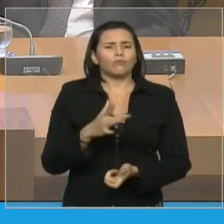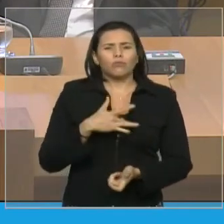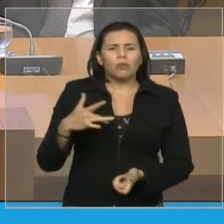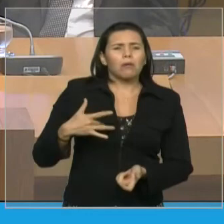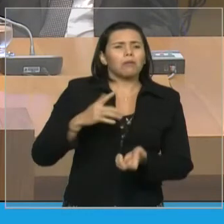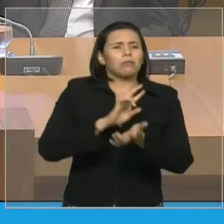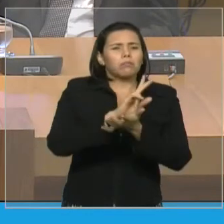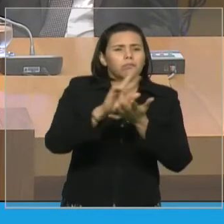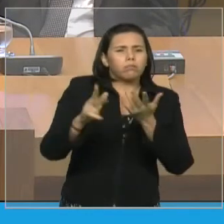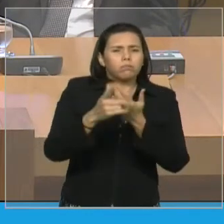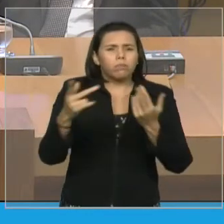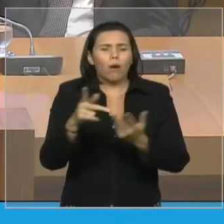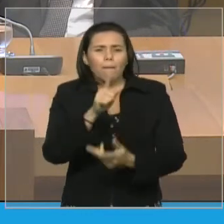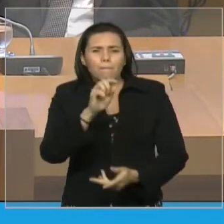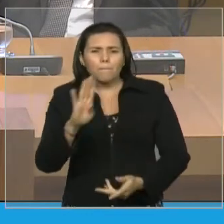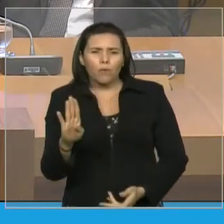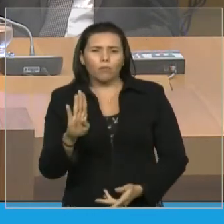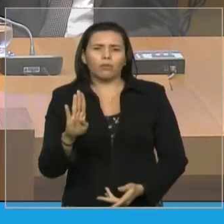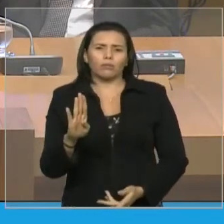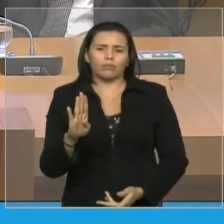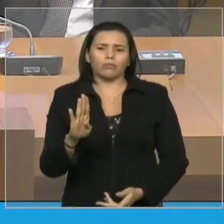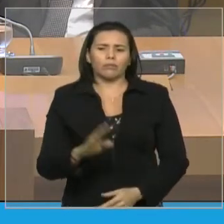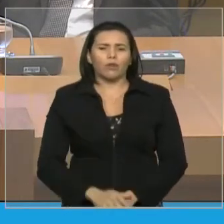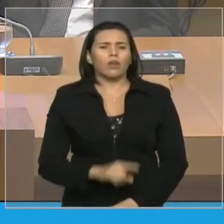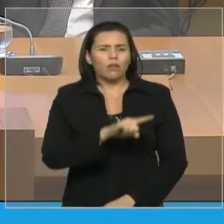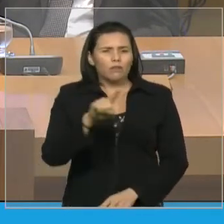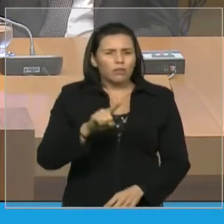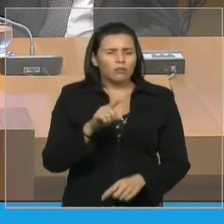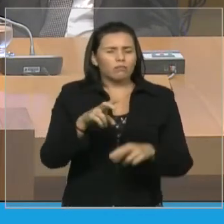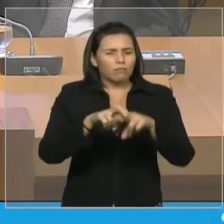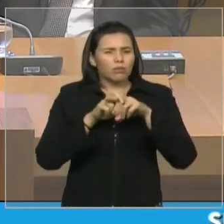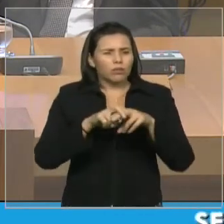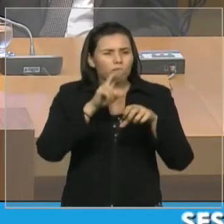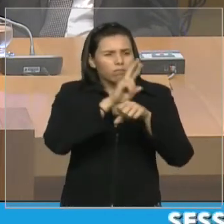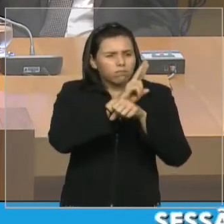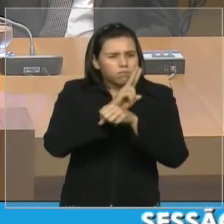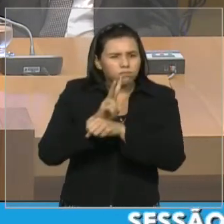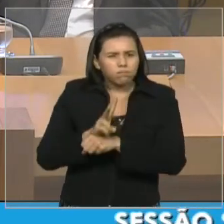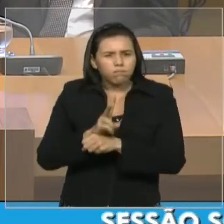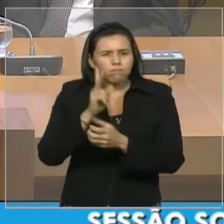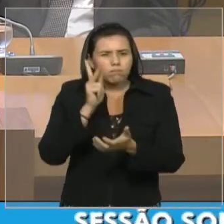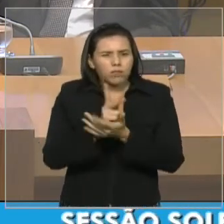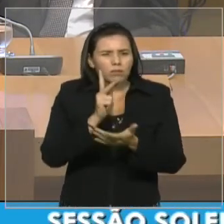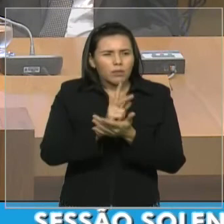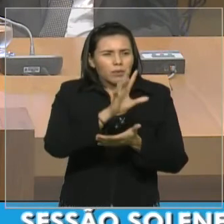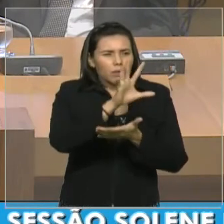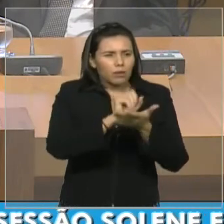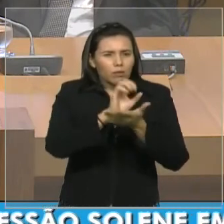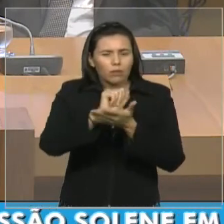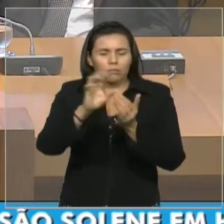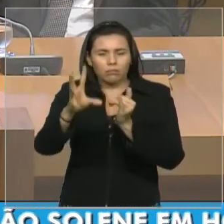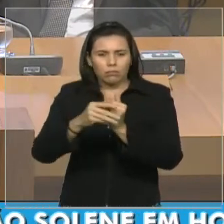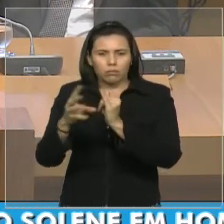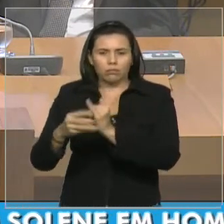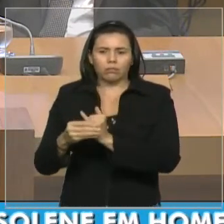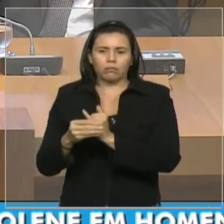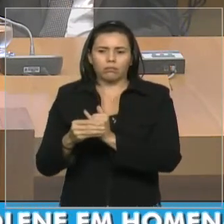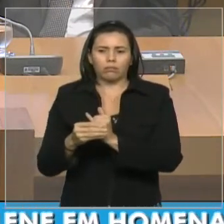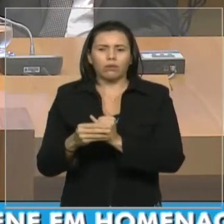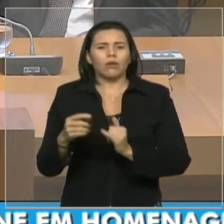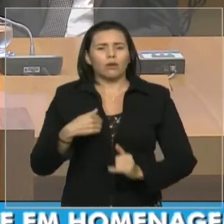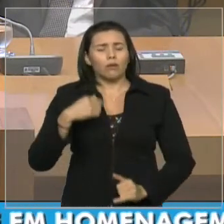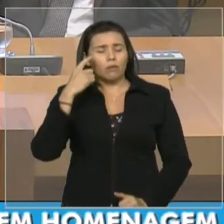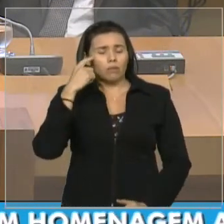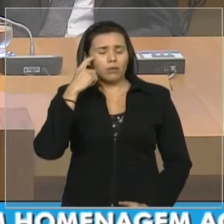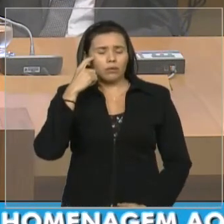lá lideram, de promover justiça fiscal, ela deve ser um desejo de todos os brasileiros que queiram que esse